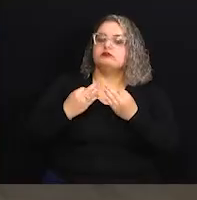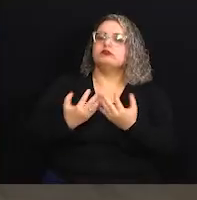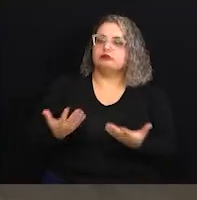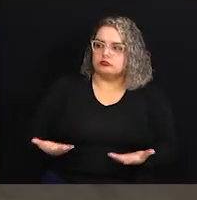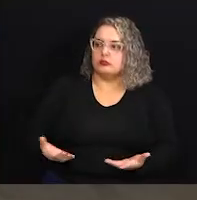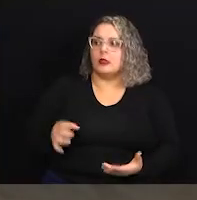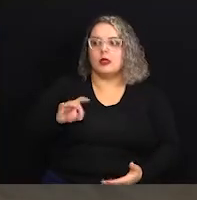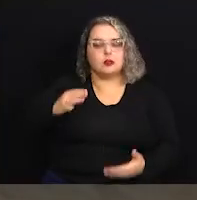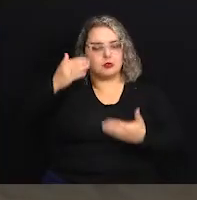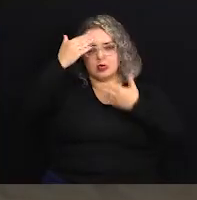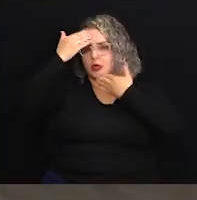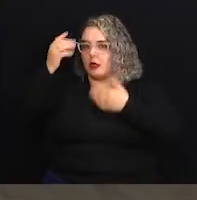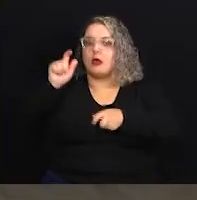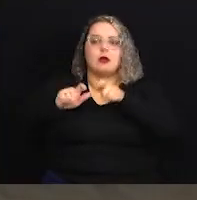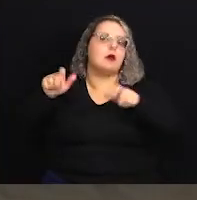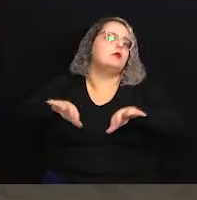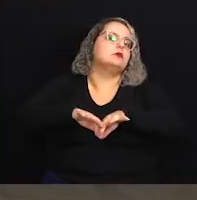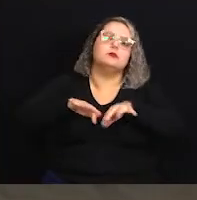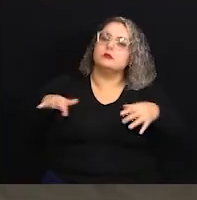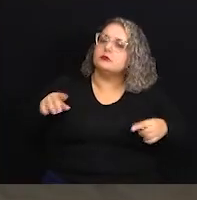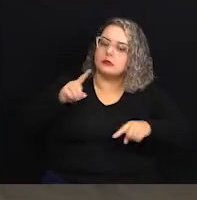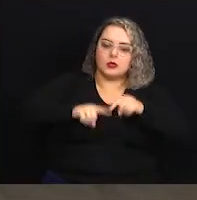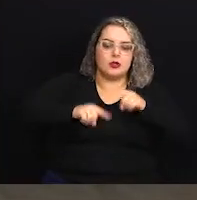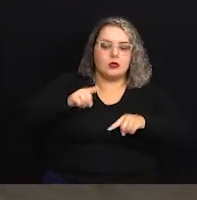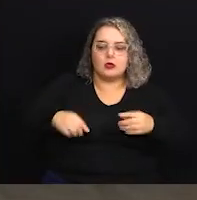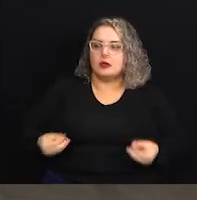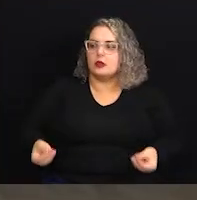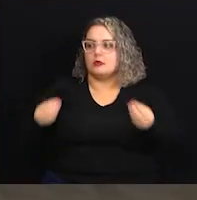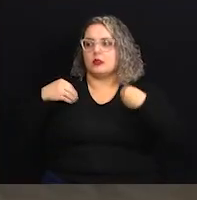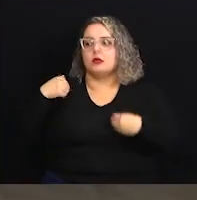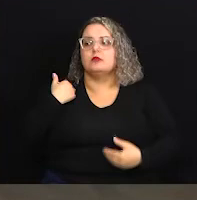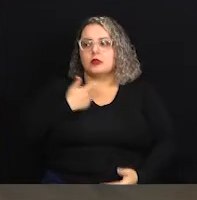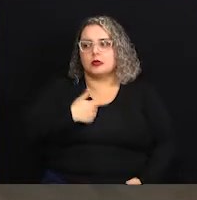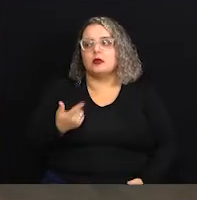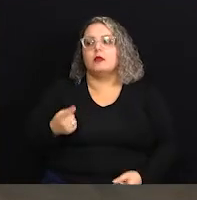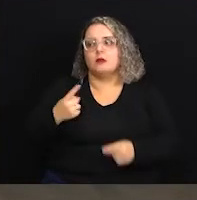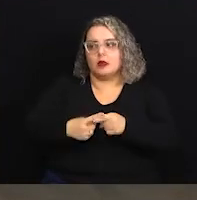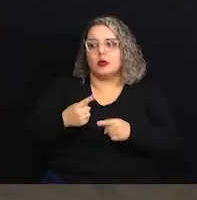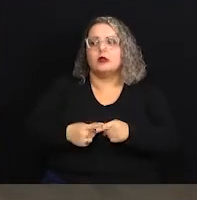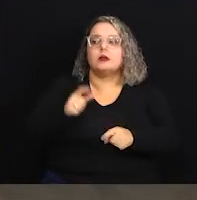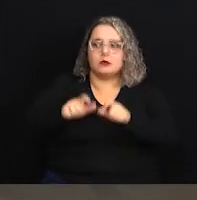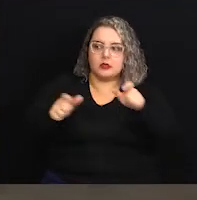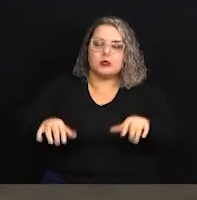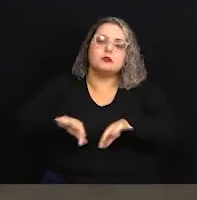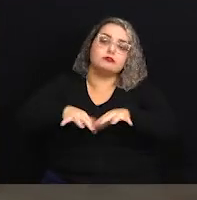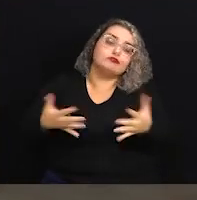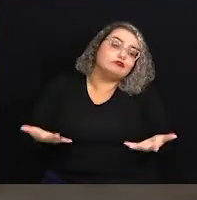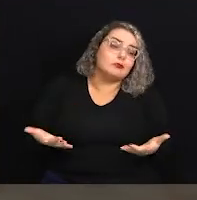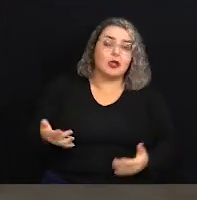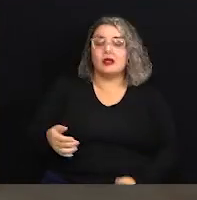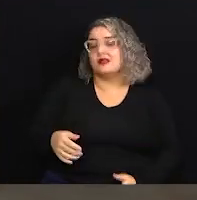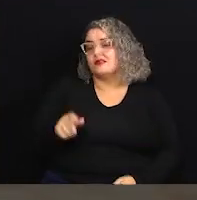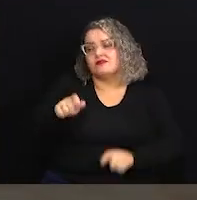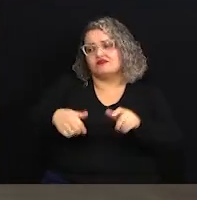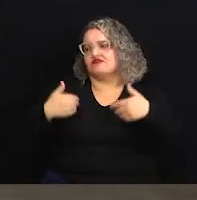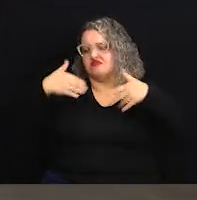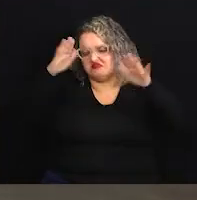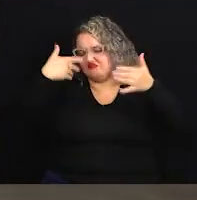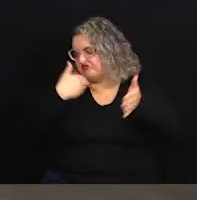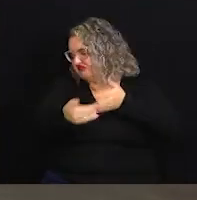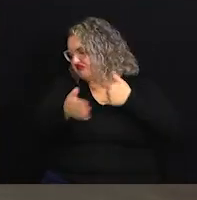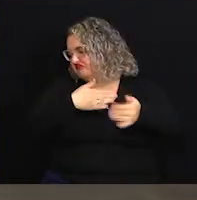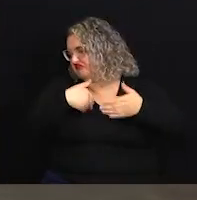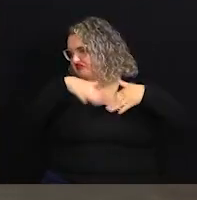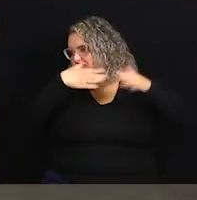A gente só tem que agradecer as pessoas que separam material, que mandam pra gente, porque ainda tem bastante gente que separa, mas tem muita gente que não tá nem aí, vai pro